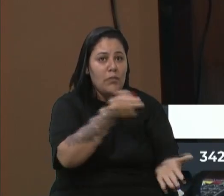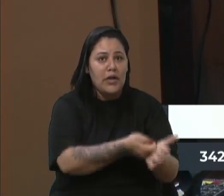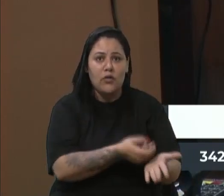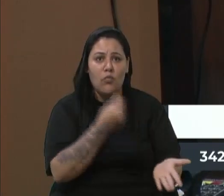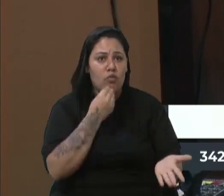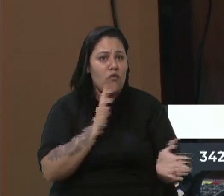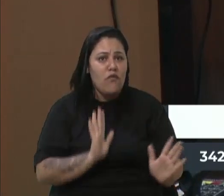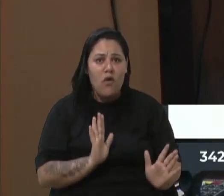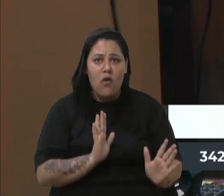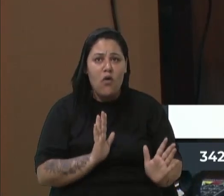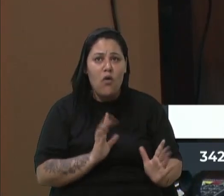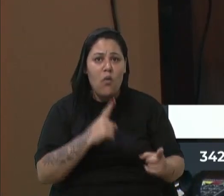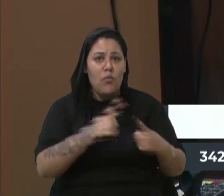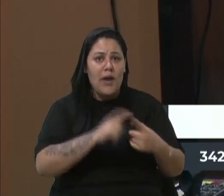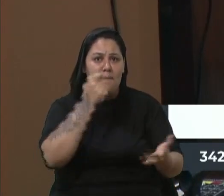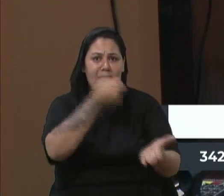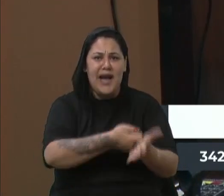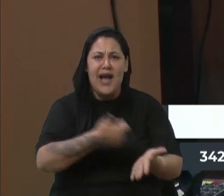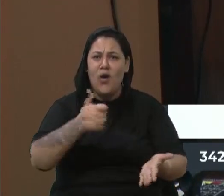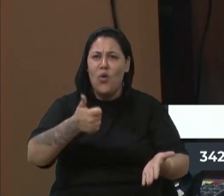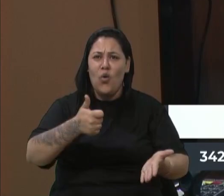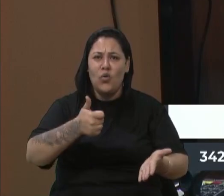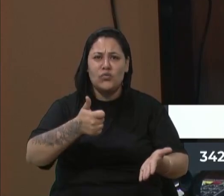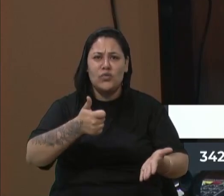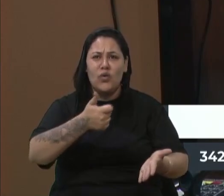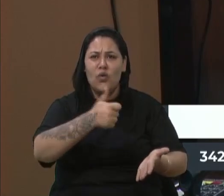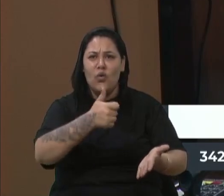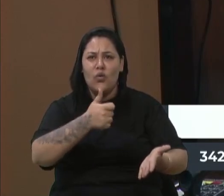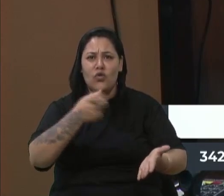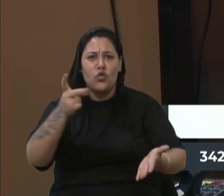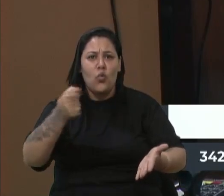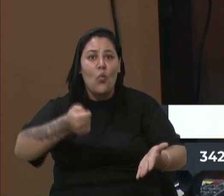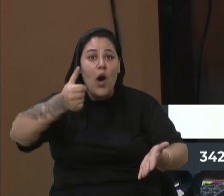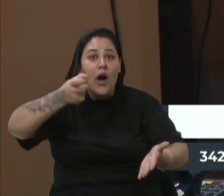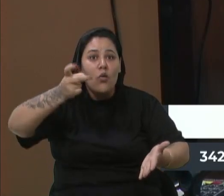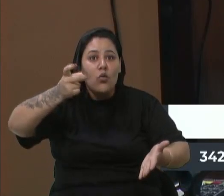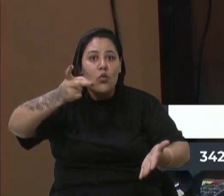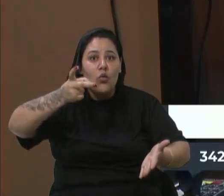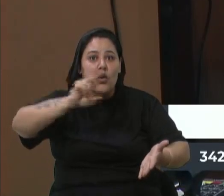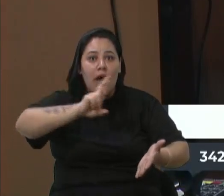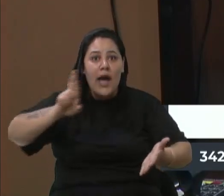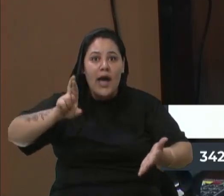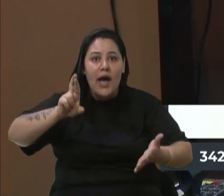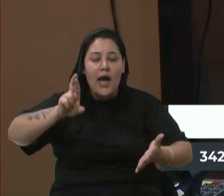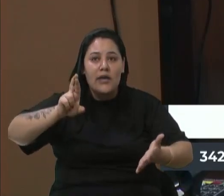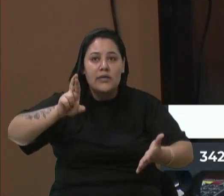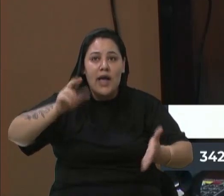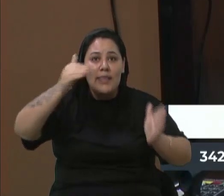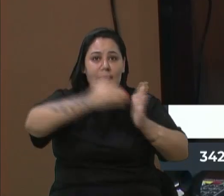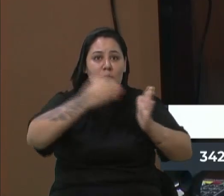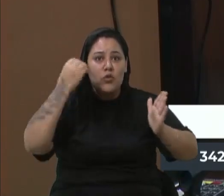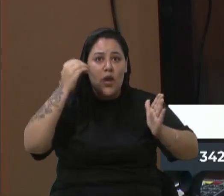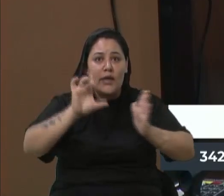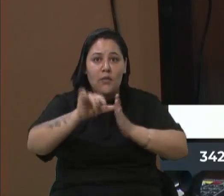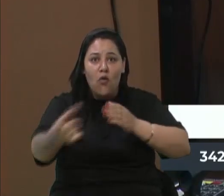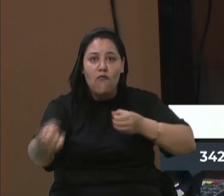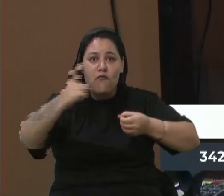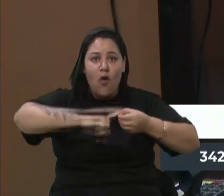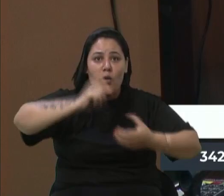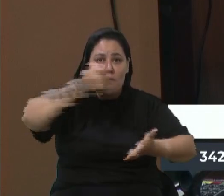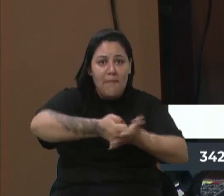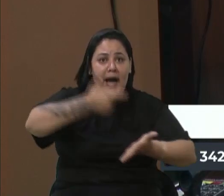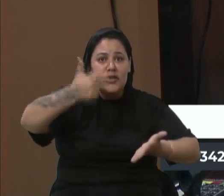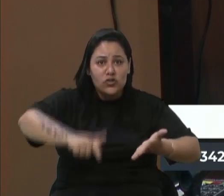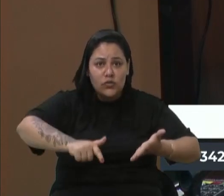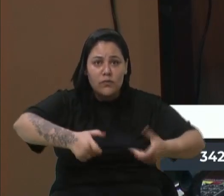Obrigatoriamente, porque pagar 11 tanto, não sei, 11,50, 12 reais, para ir a Porto Alegre, depois para voltar, vai ser um gasto